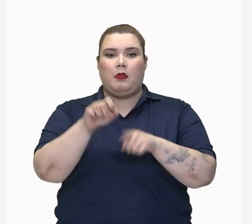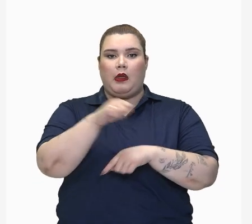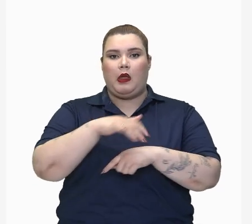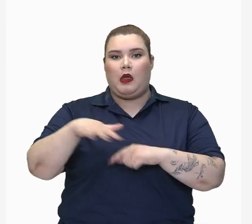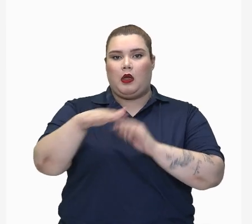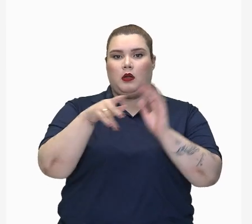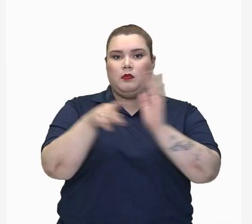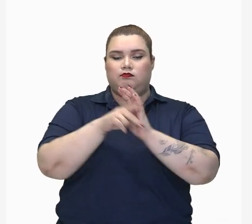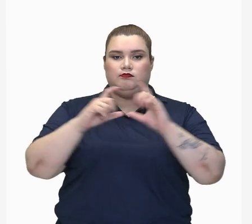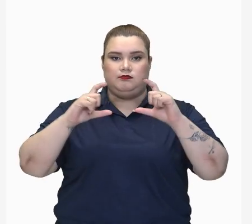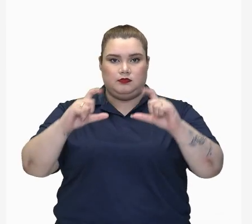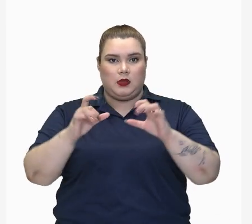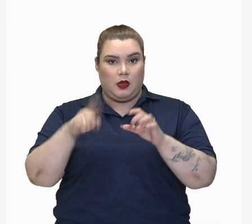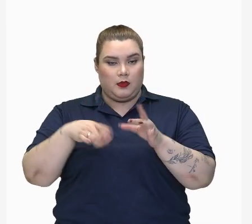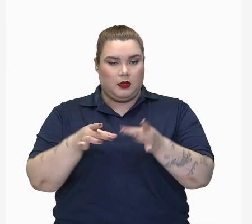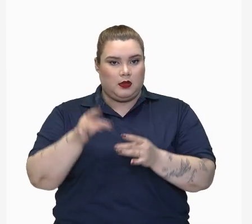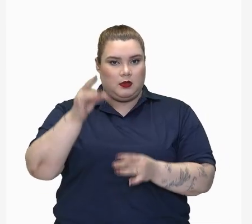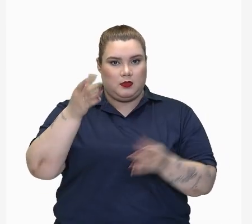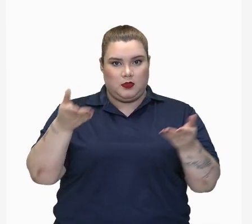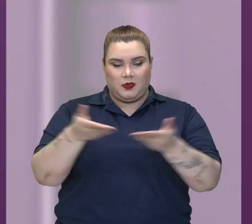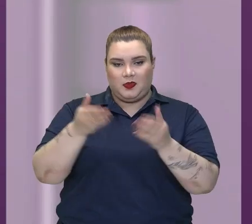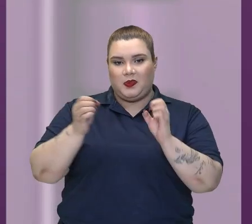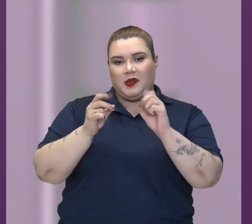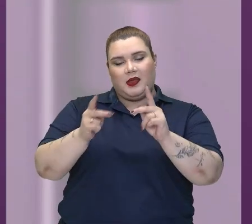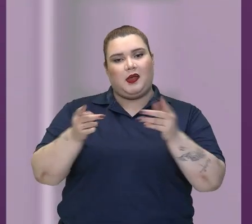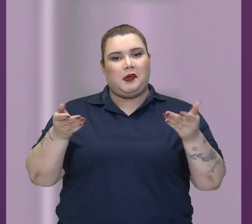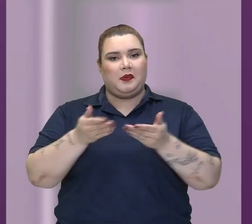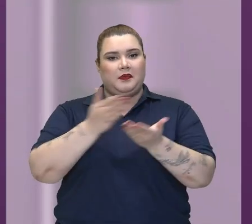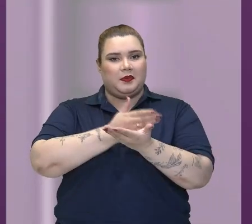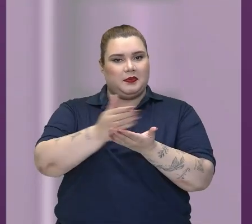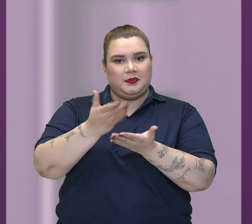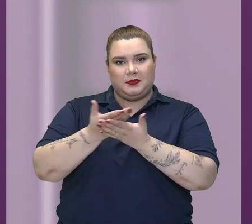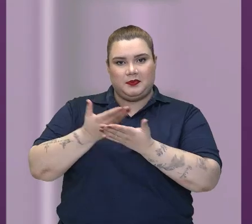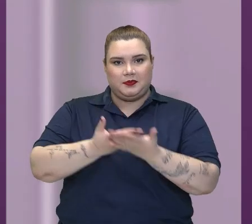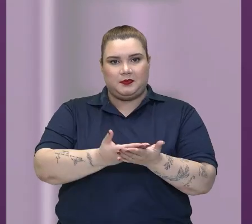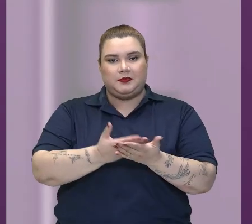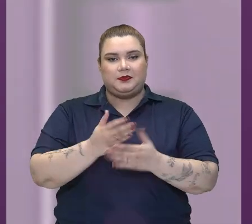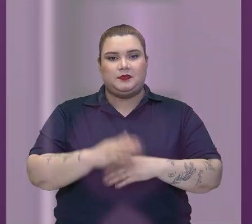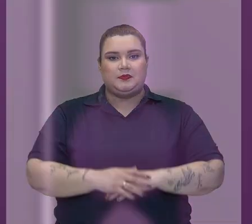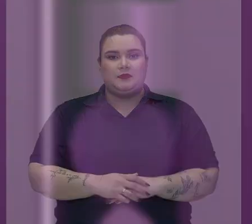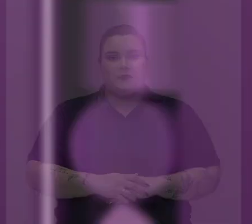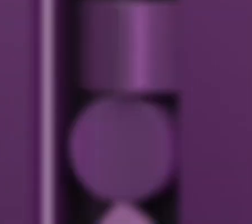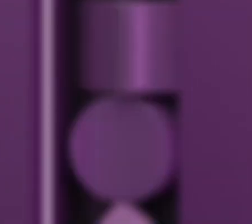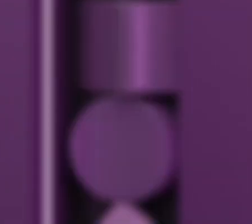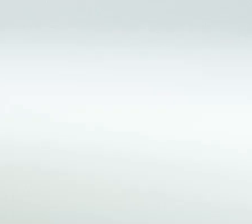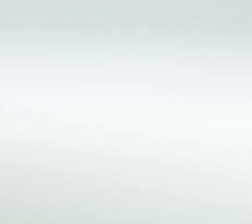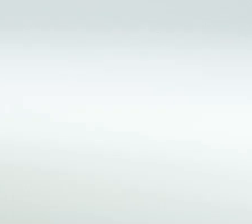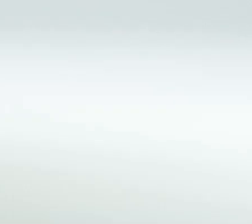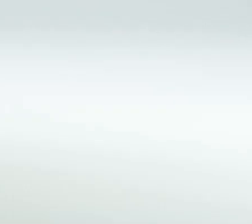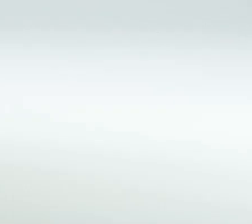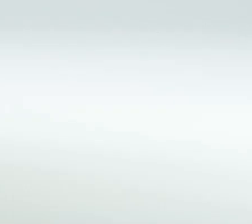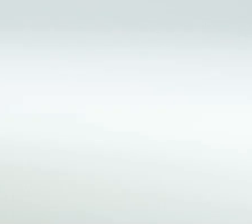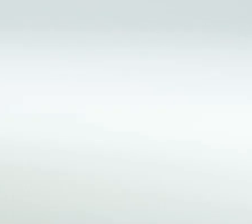esse é o nosso detalhamento. Seja mais uma vez bem-vindo à nossa aula.